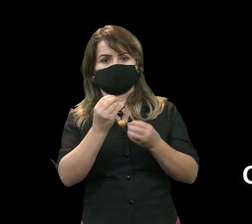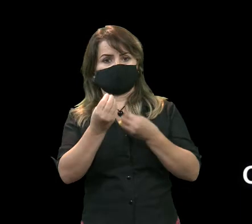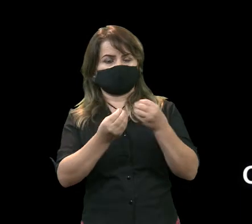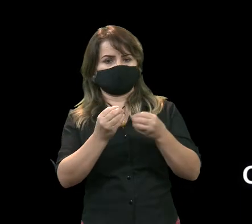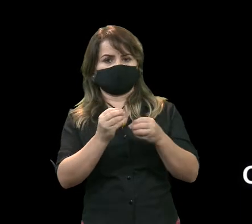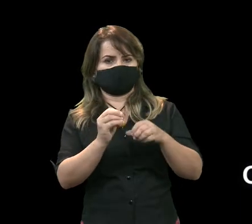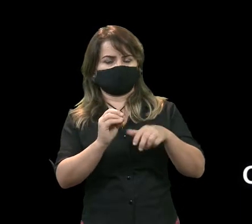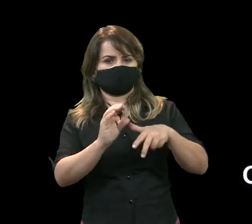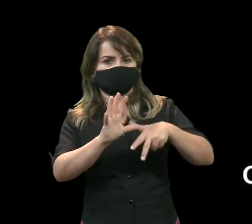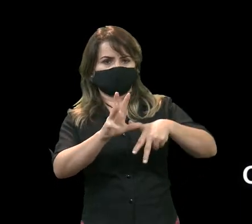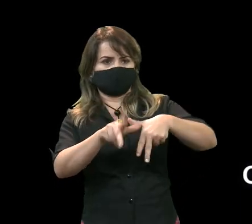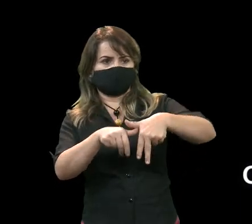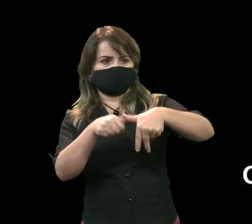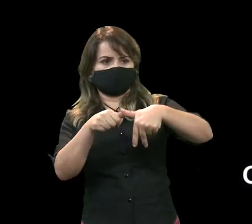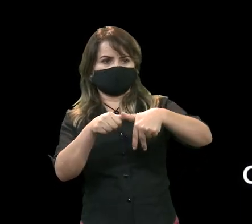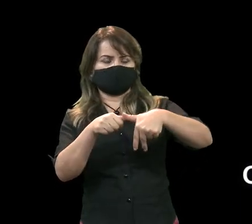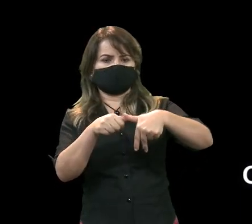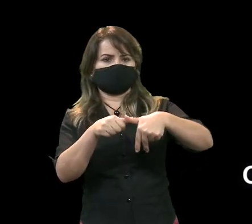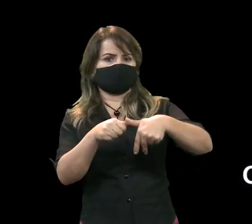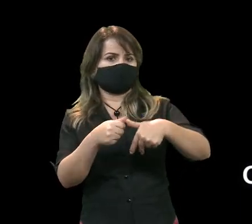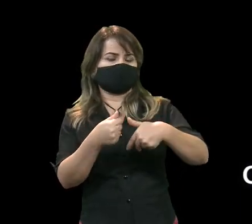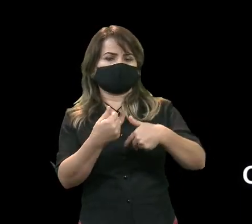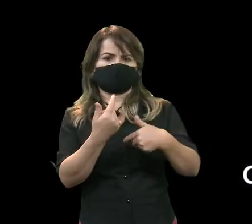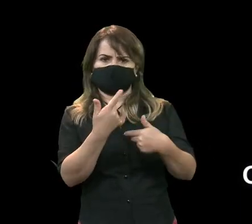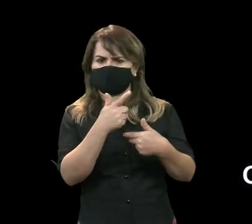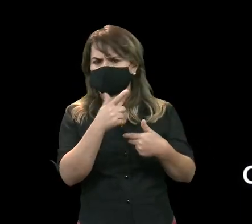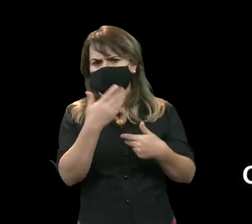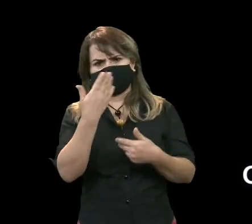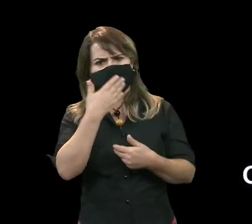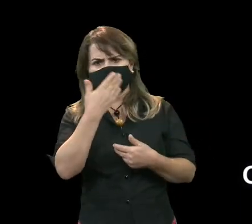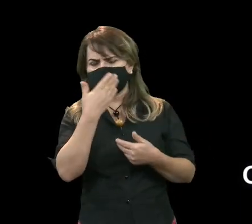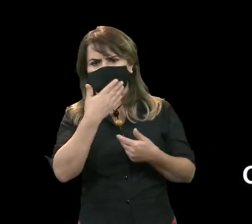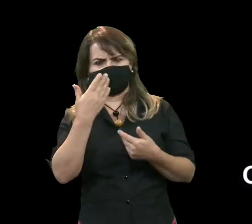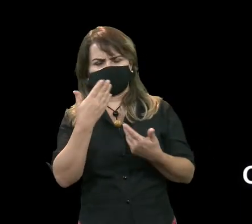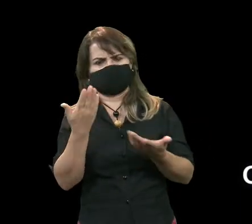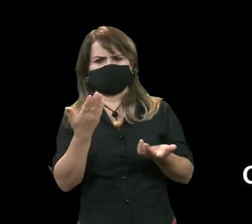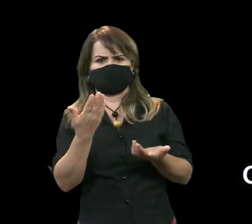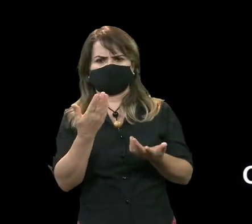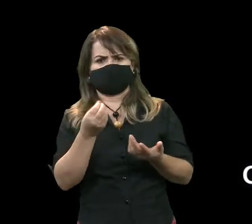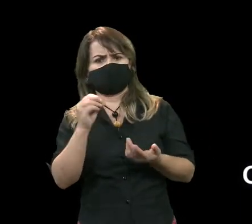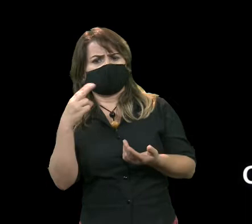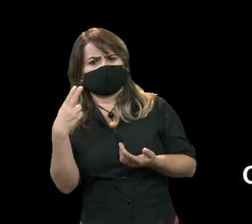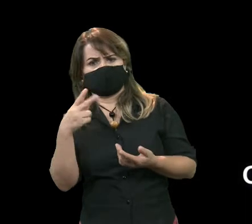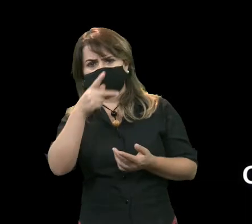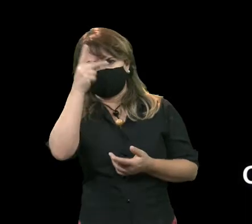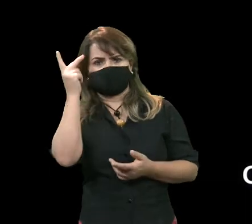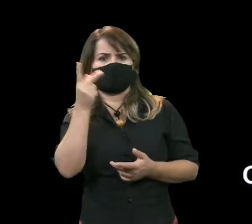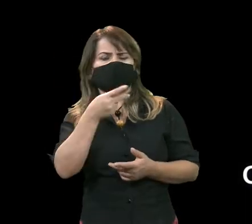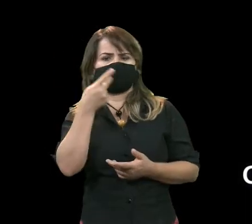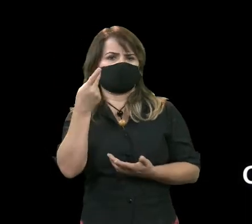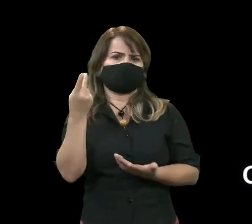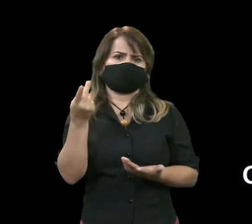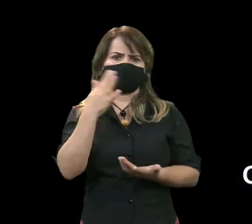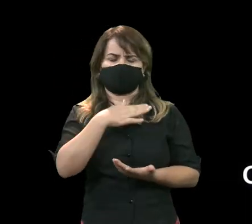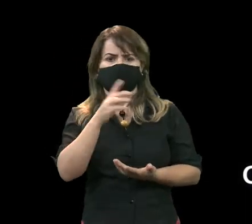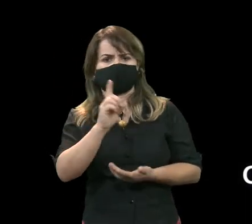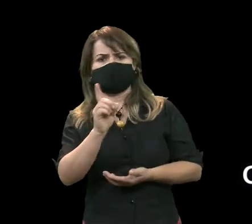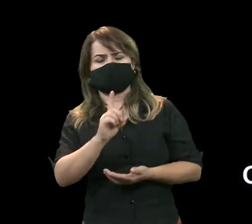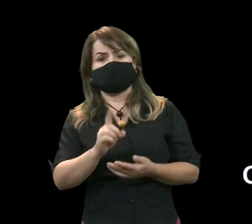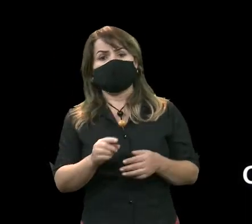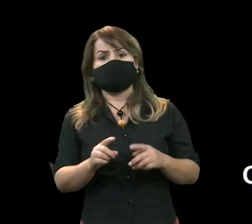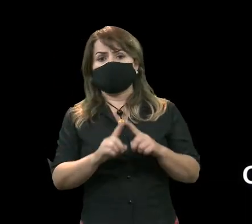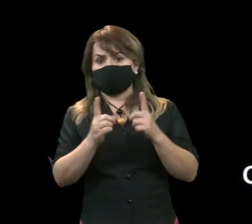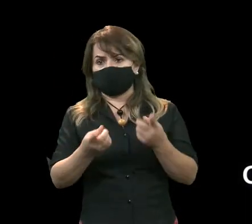corruptível, também não estou dizendo que alguém disse isso, isso é a opinião do vereador Cícero, e demais, eu confio